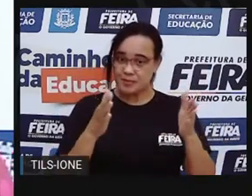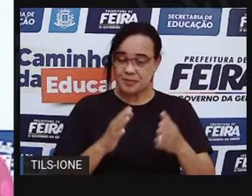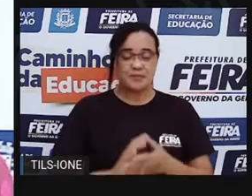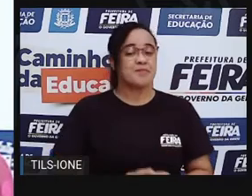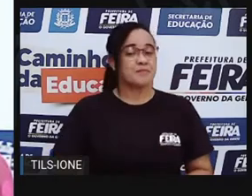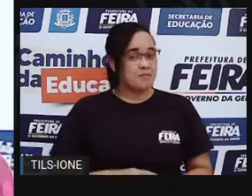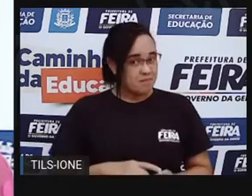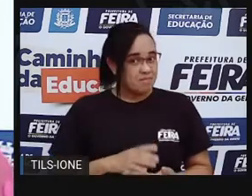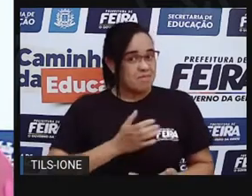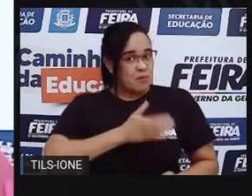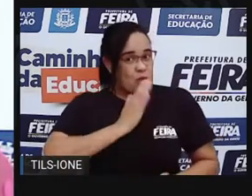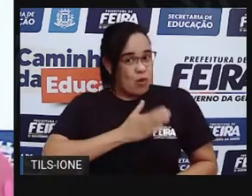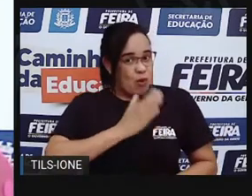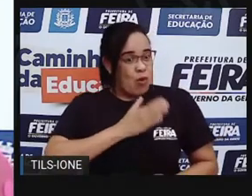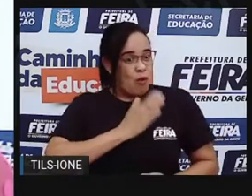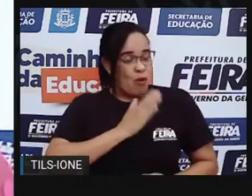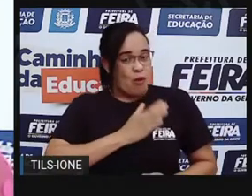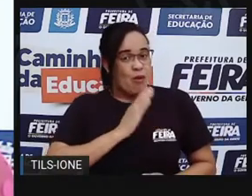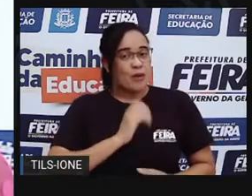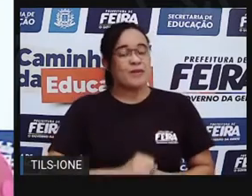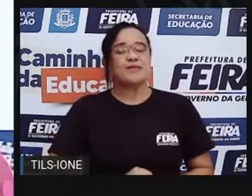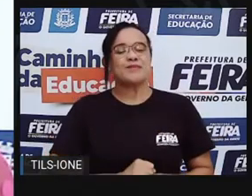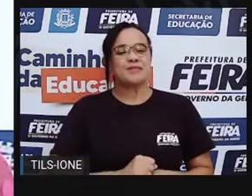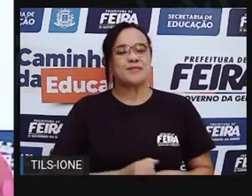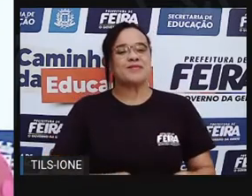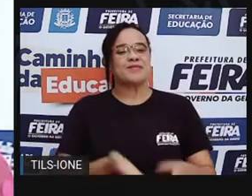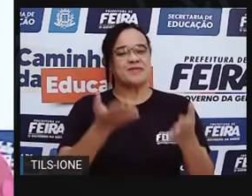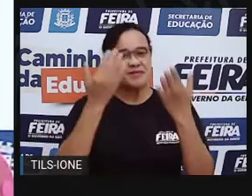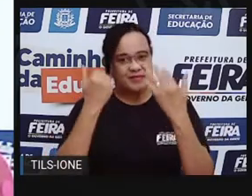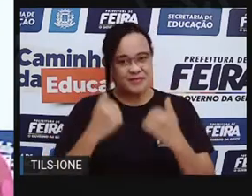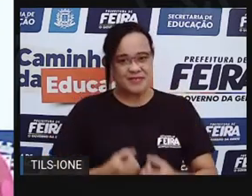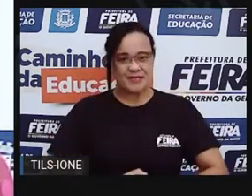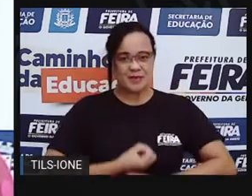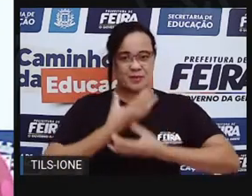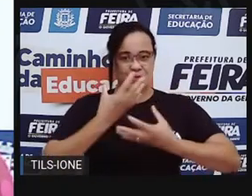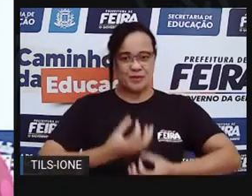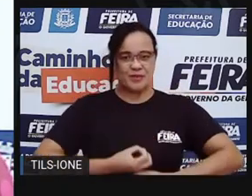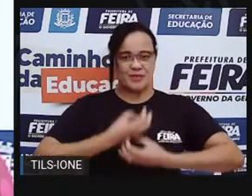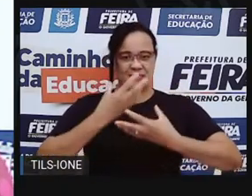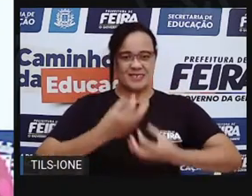Preparem o coração, hein? Que lá vem a poesia!